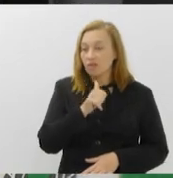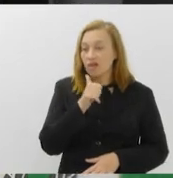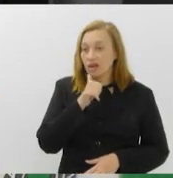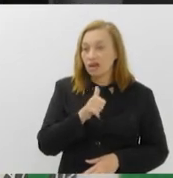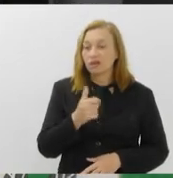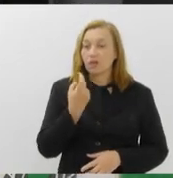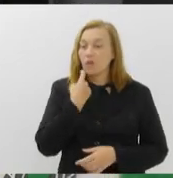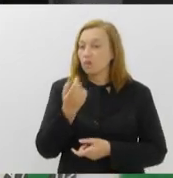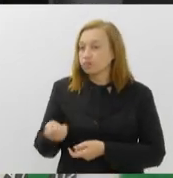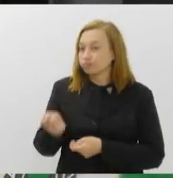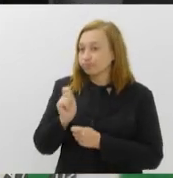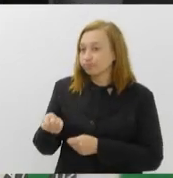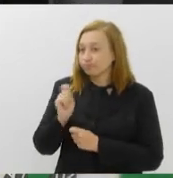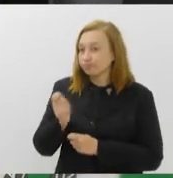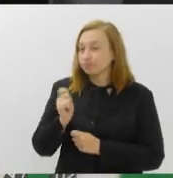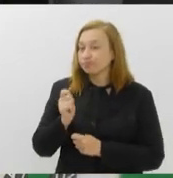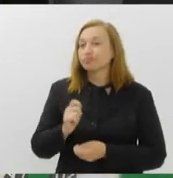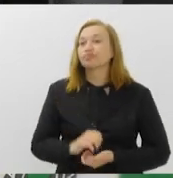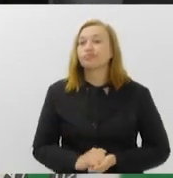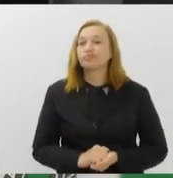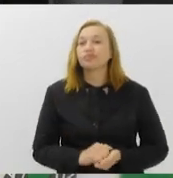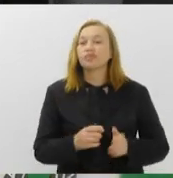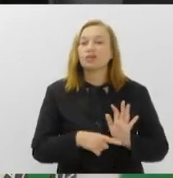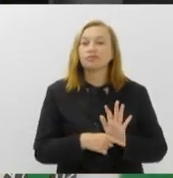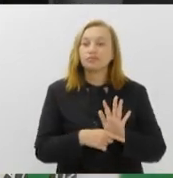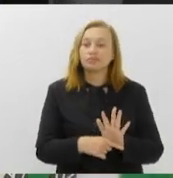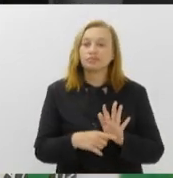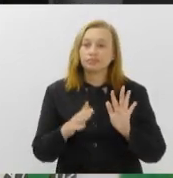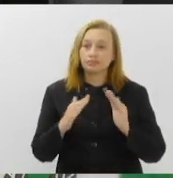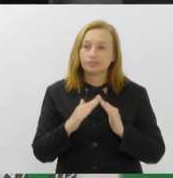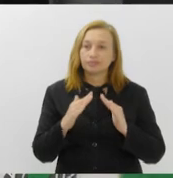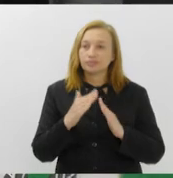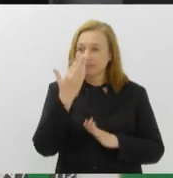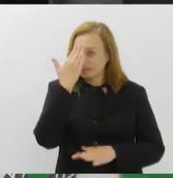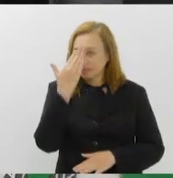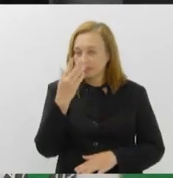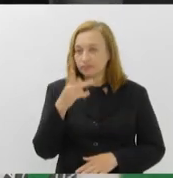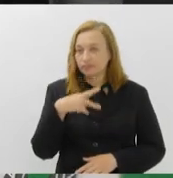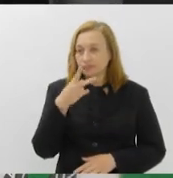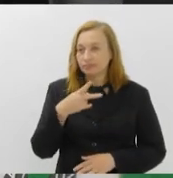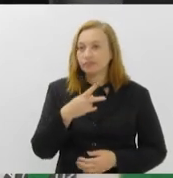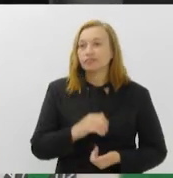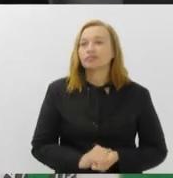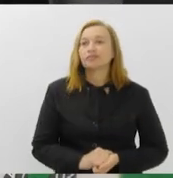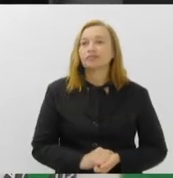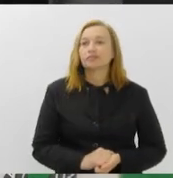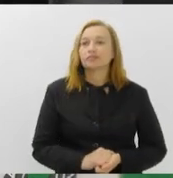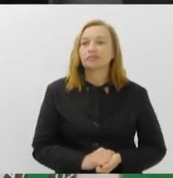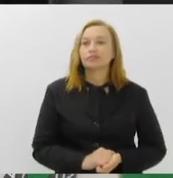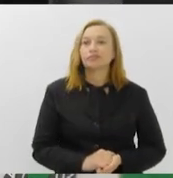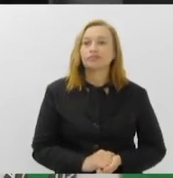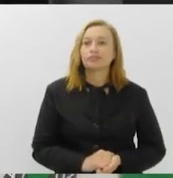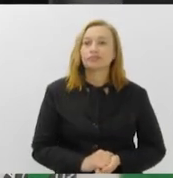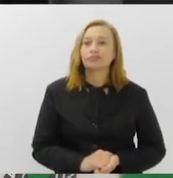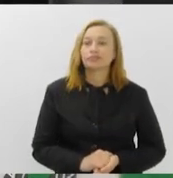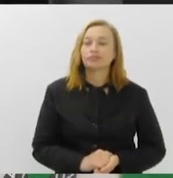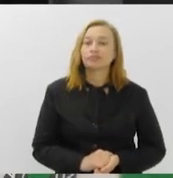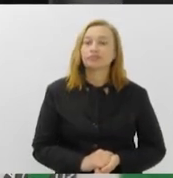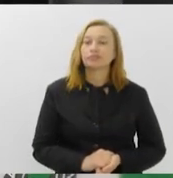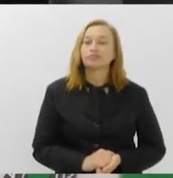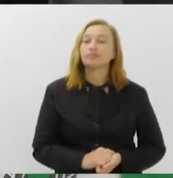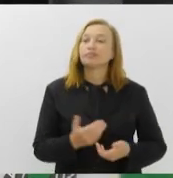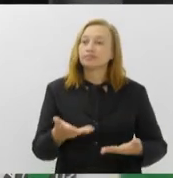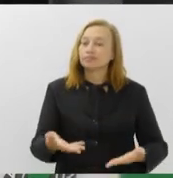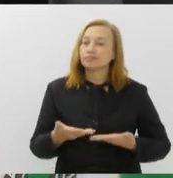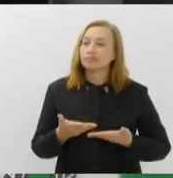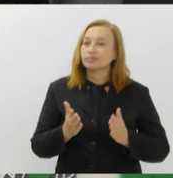ali levando o seu sustento para casa. Então, muito obrigada pelo seu depoimento e a sua participação. Convido